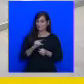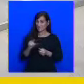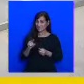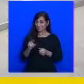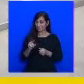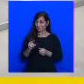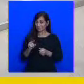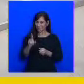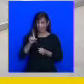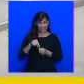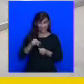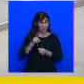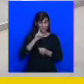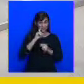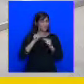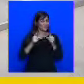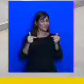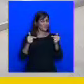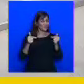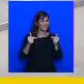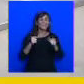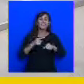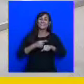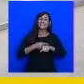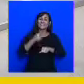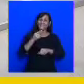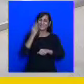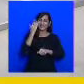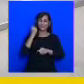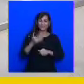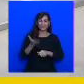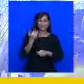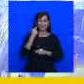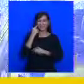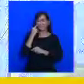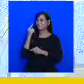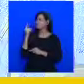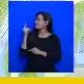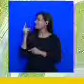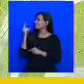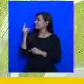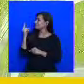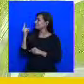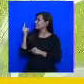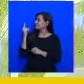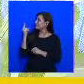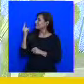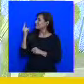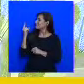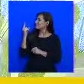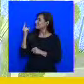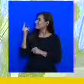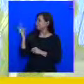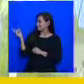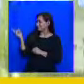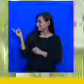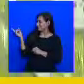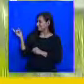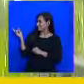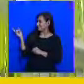E aí, será que hoje é o seu dia de sorte? Chegou a hora de saber, vamos lá? Bolas posicionadas, valendo!